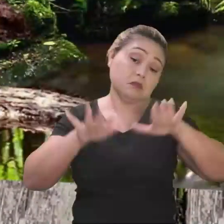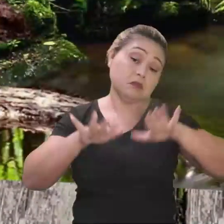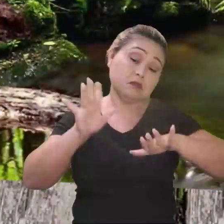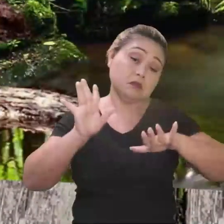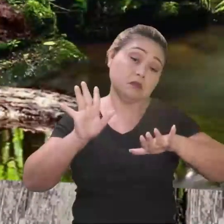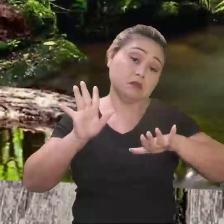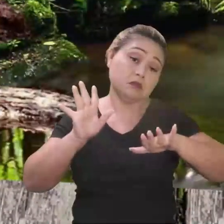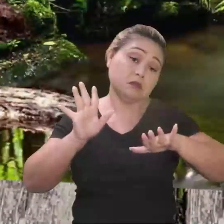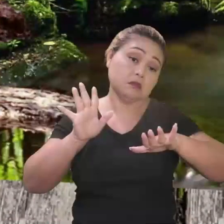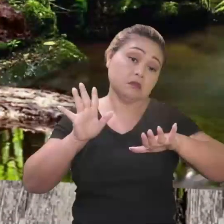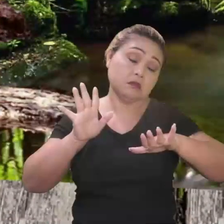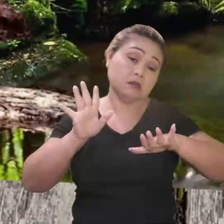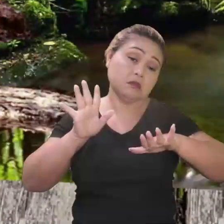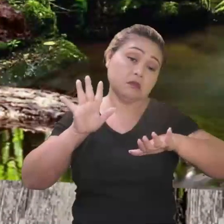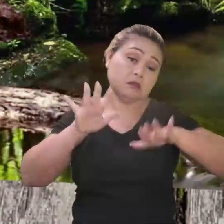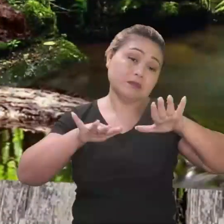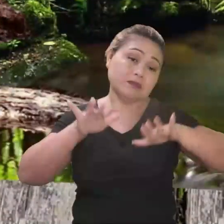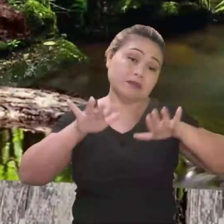Alguns